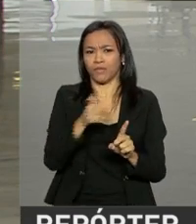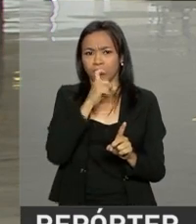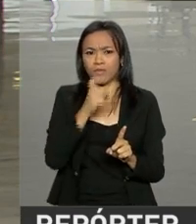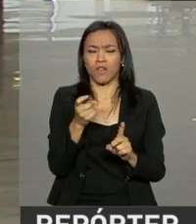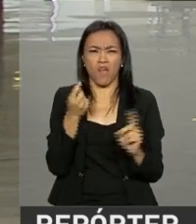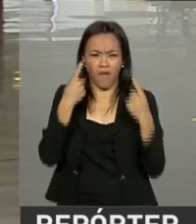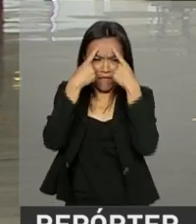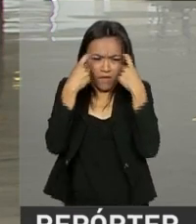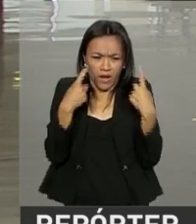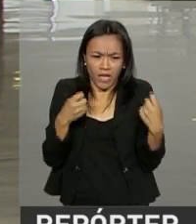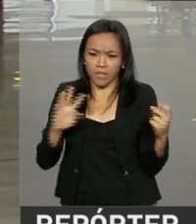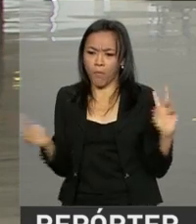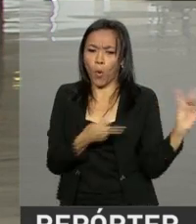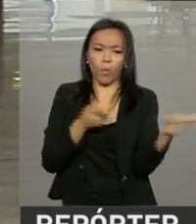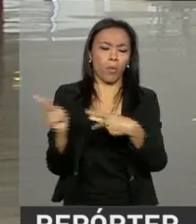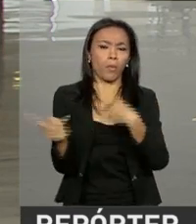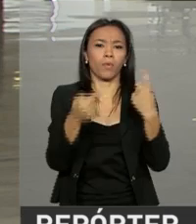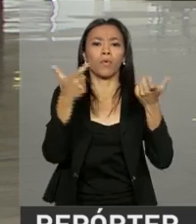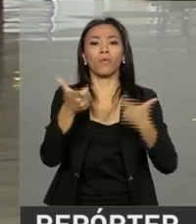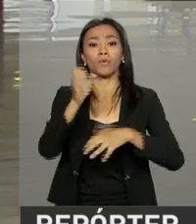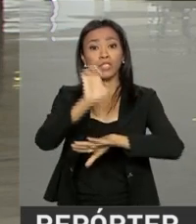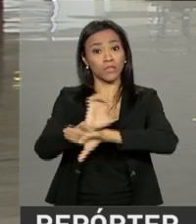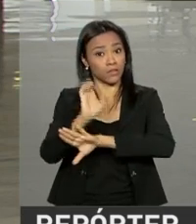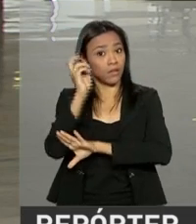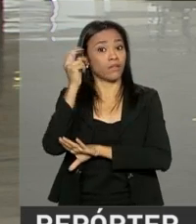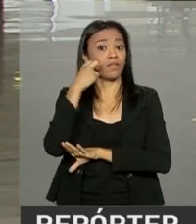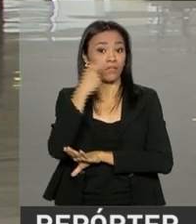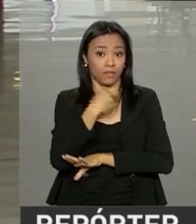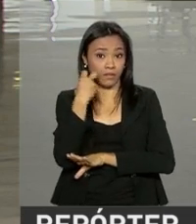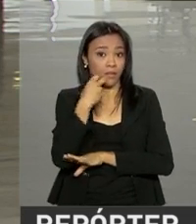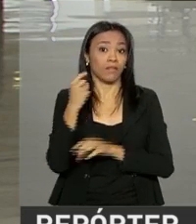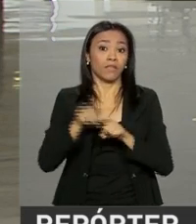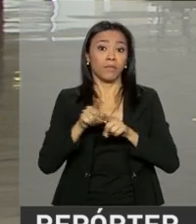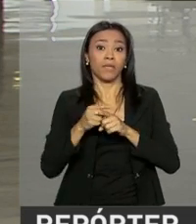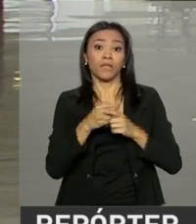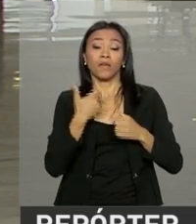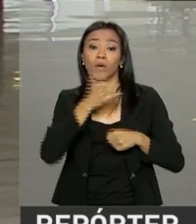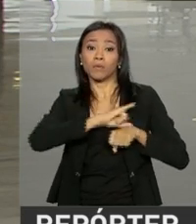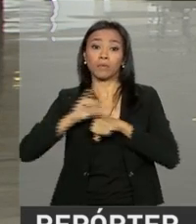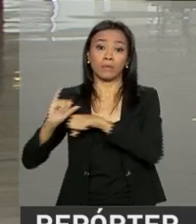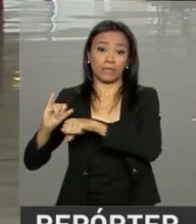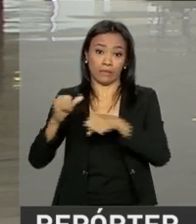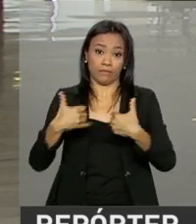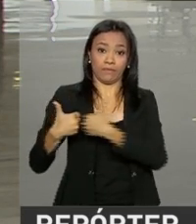violência assola aí Natal e as capitais vizinhas. A Operação